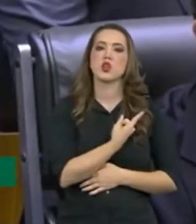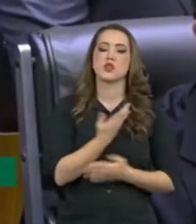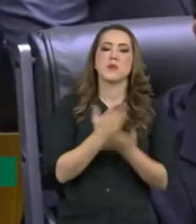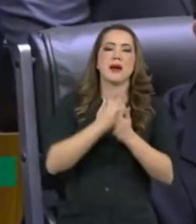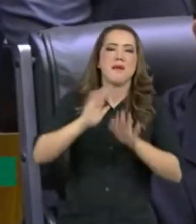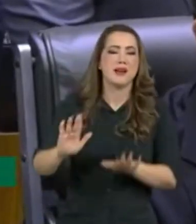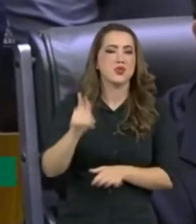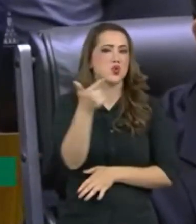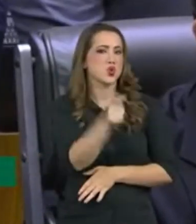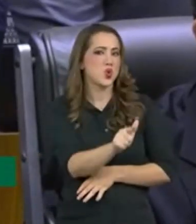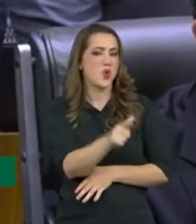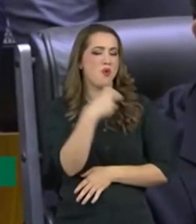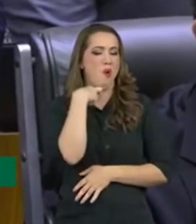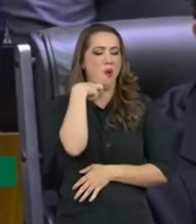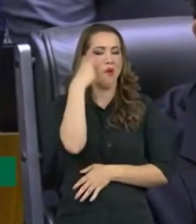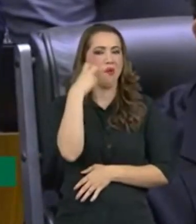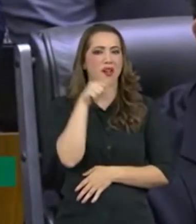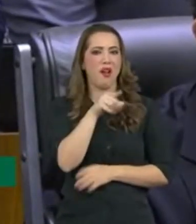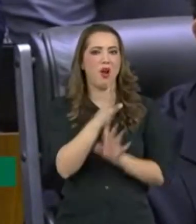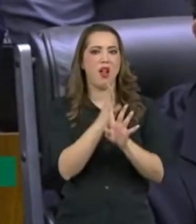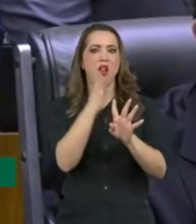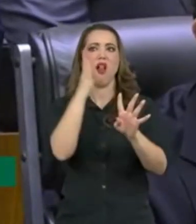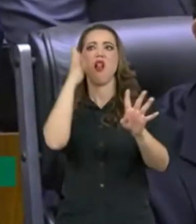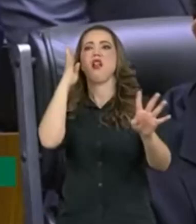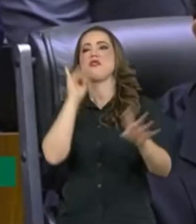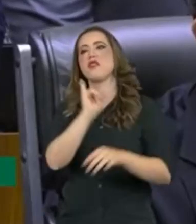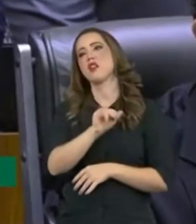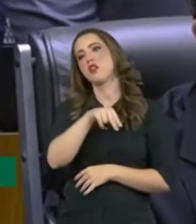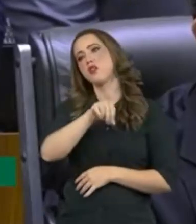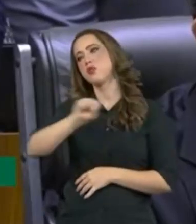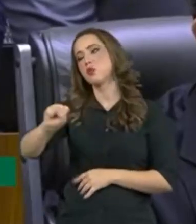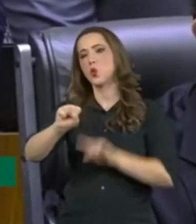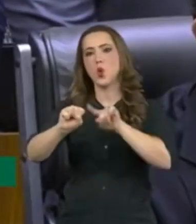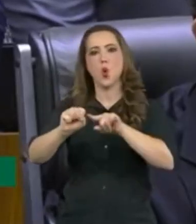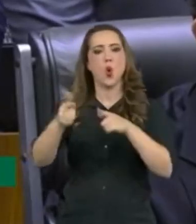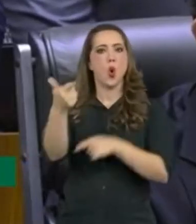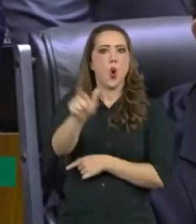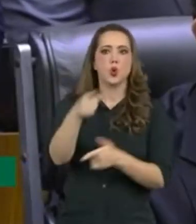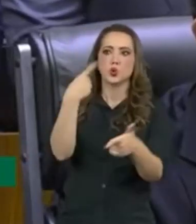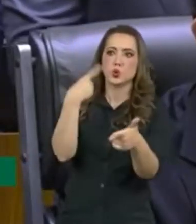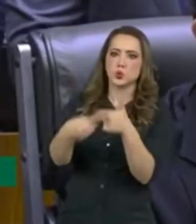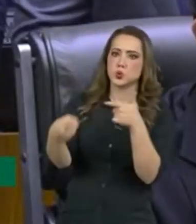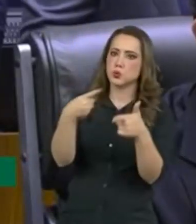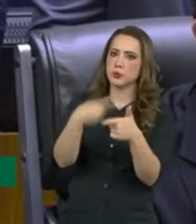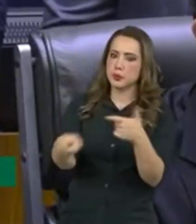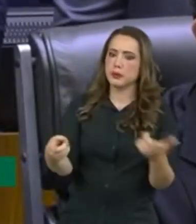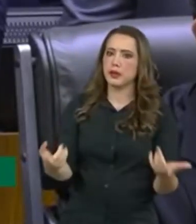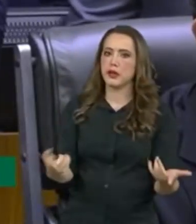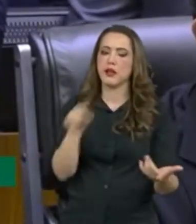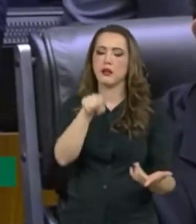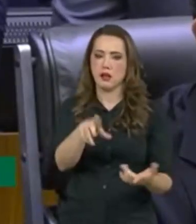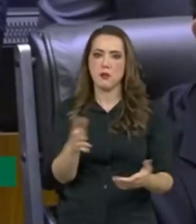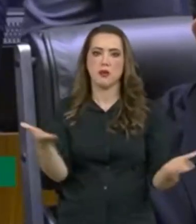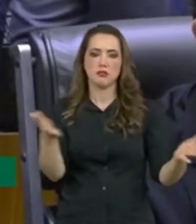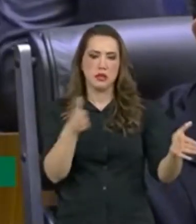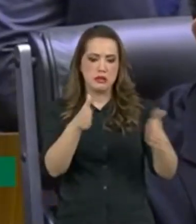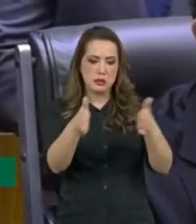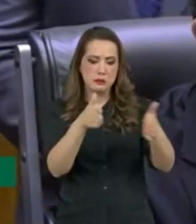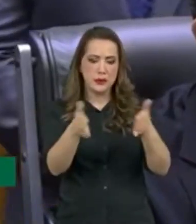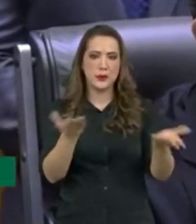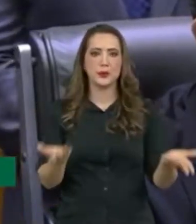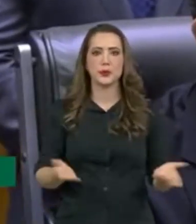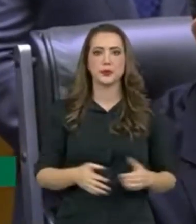mais uma vez com a vergonhosa fila do INSS, outra injustiça restabelecida nesse tempo de